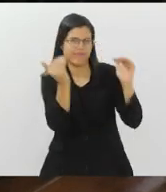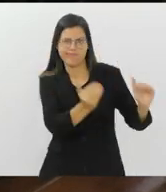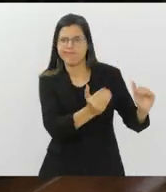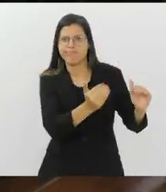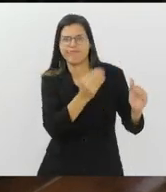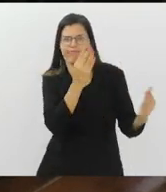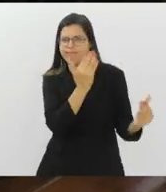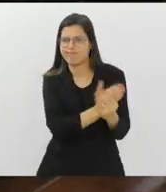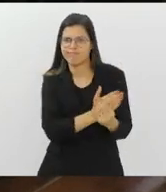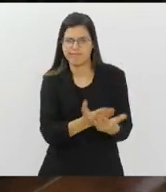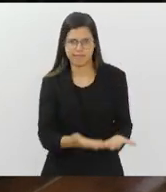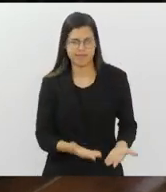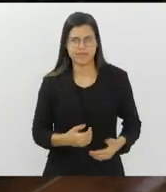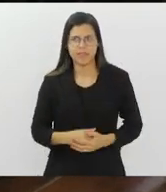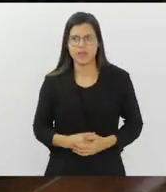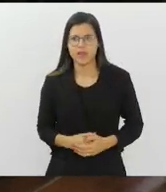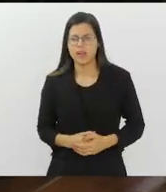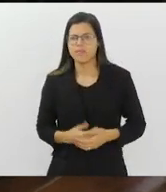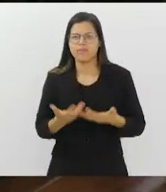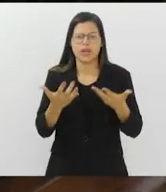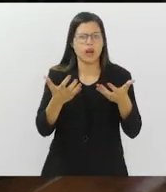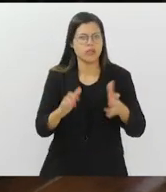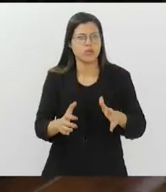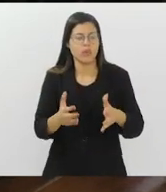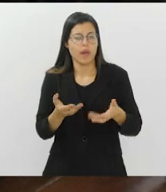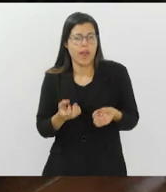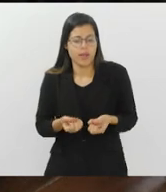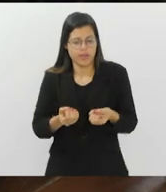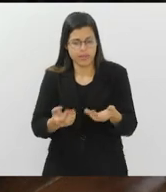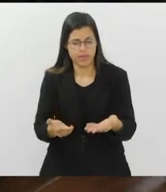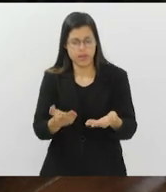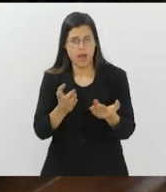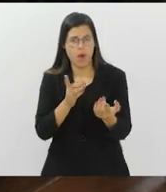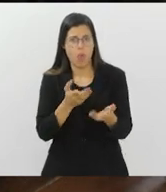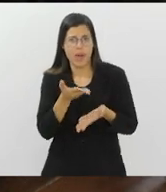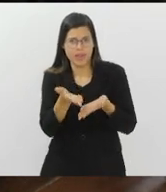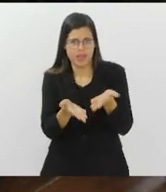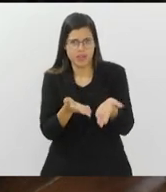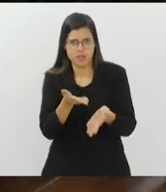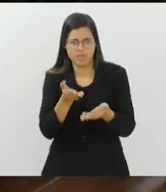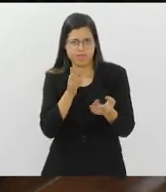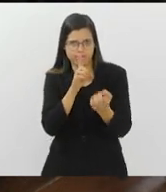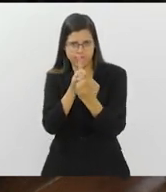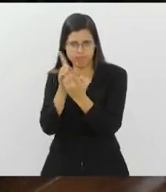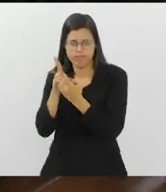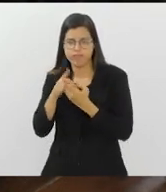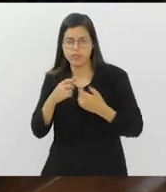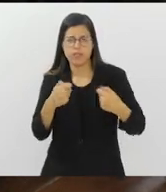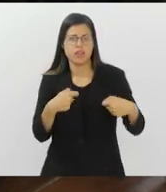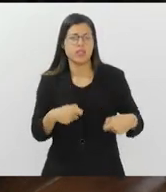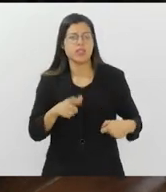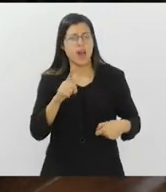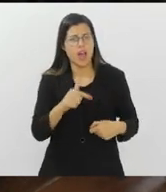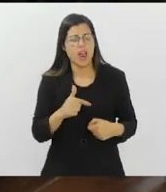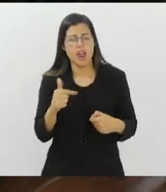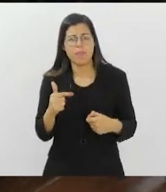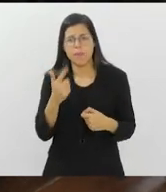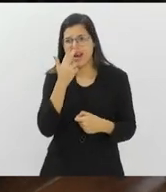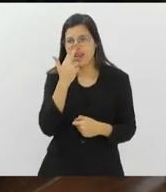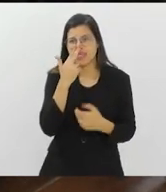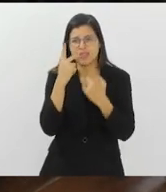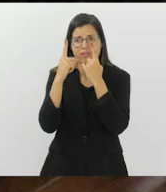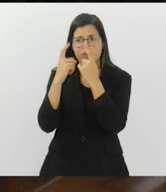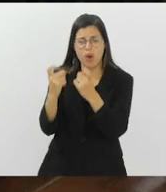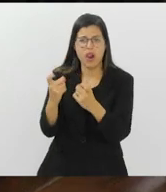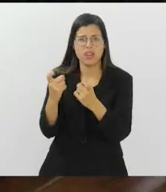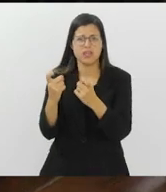A recusa em fornecer o atendimento necessário é uma violação dos direitos humanos. Nossas crianças têm o direito de